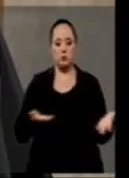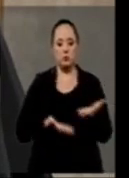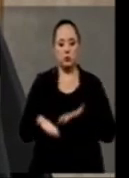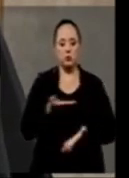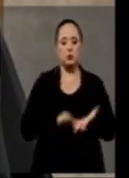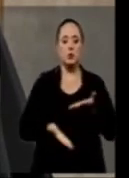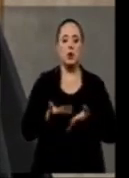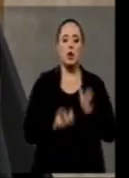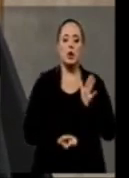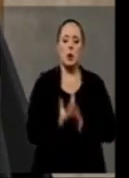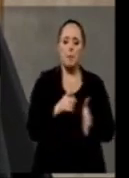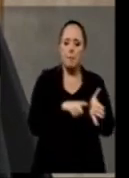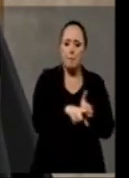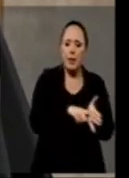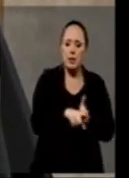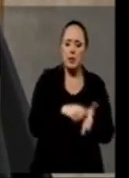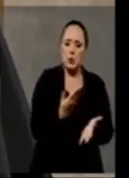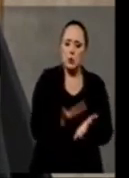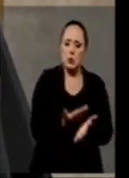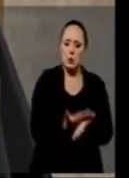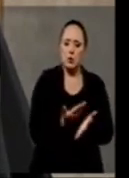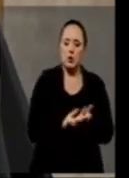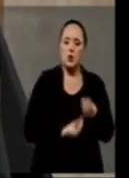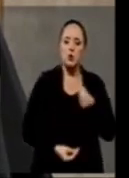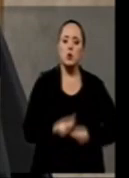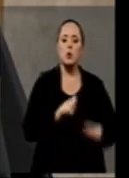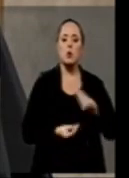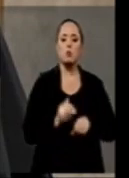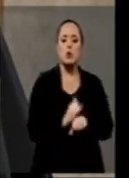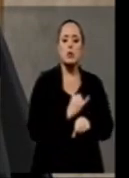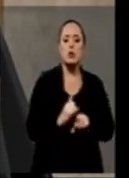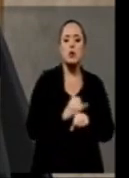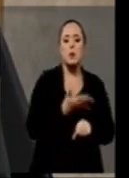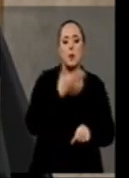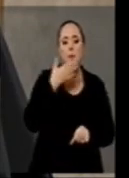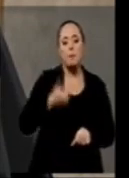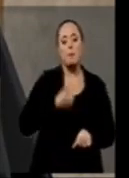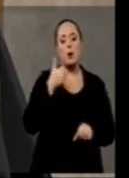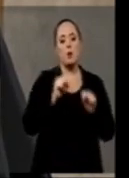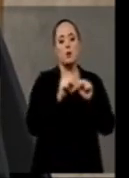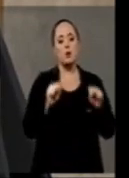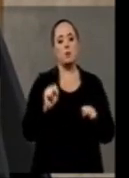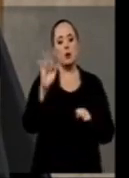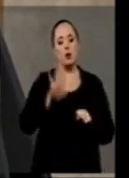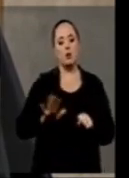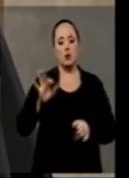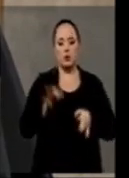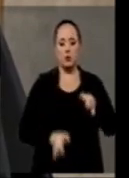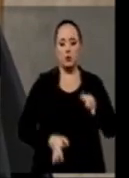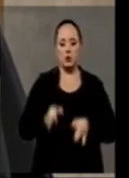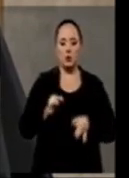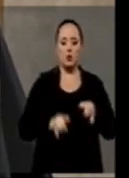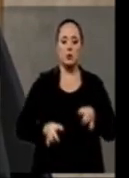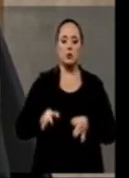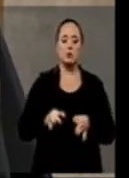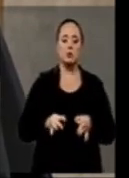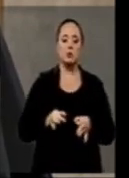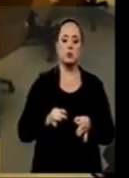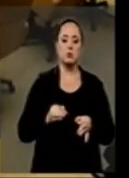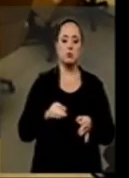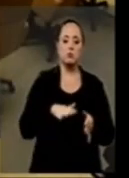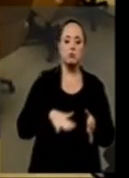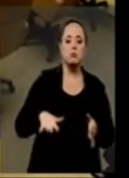concretas de aperfeiçoamento do sistema nacional de justiça nas vias extra judicial